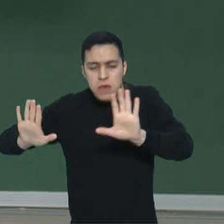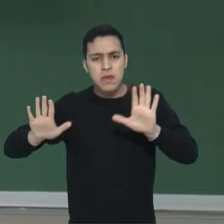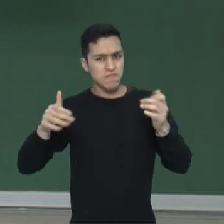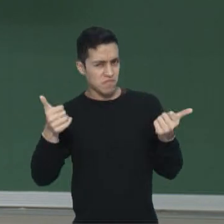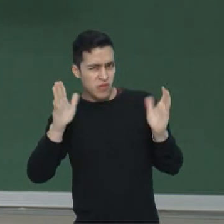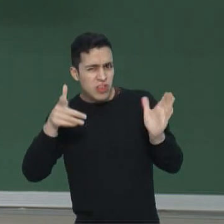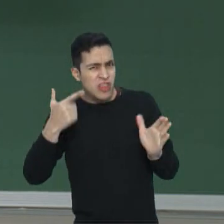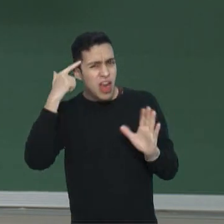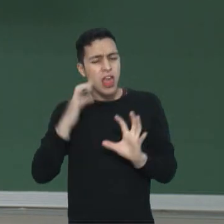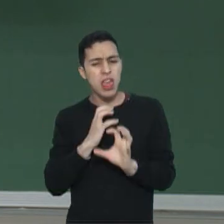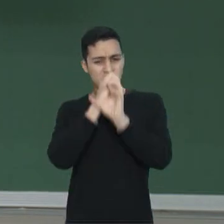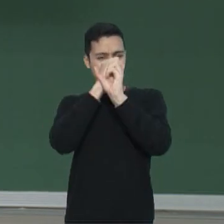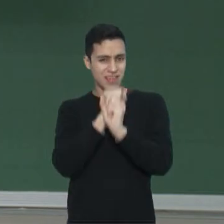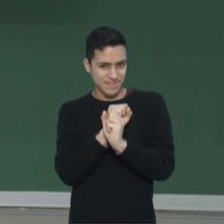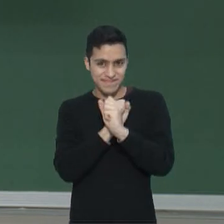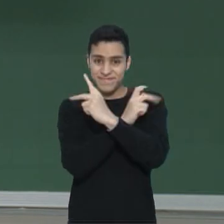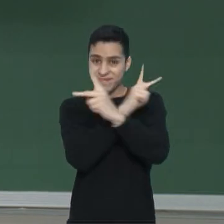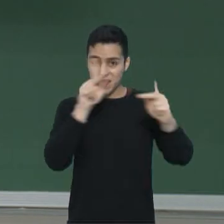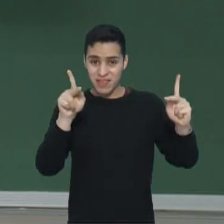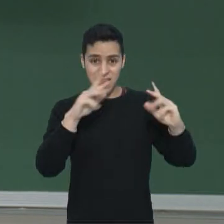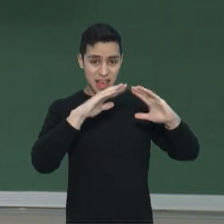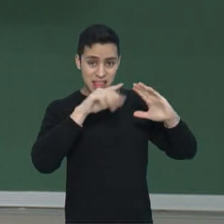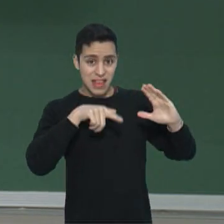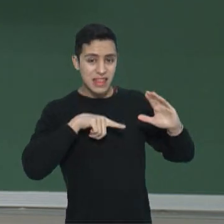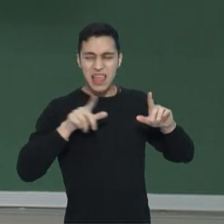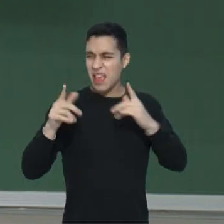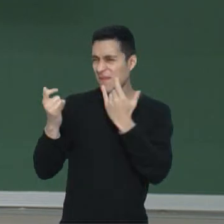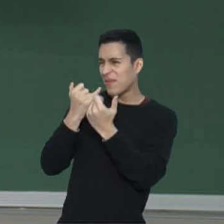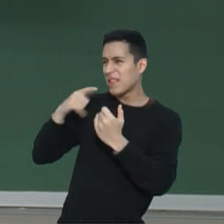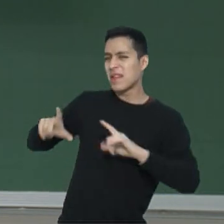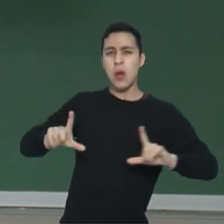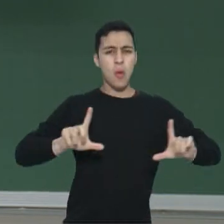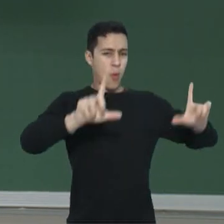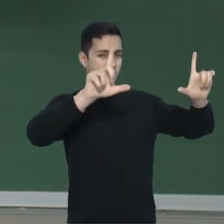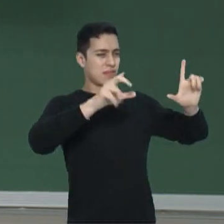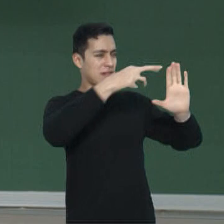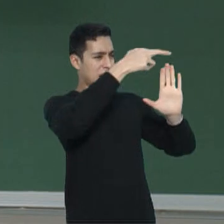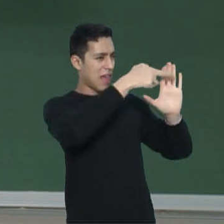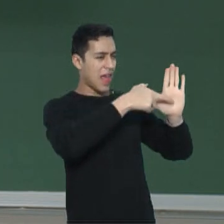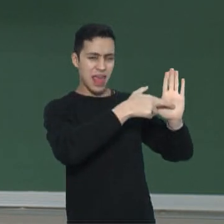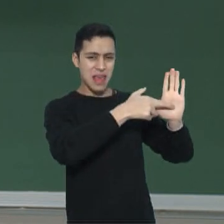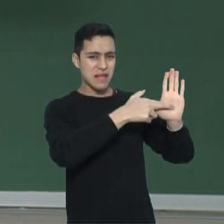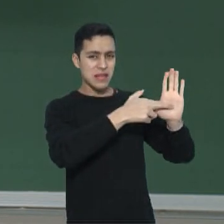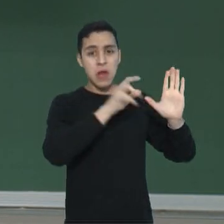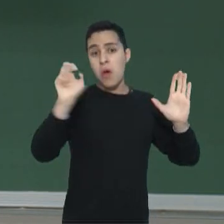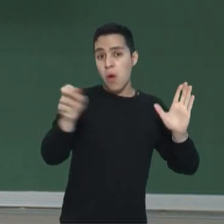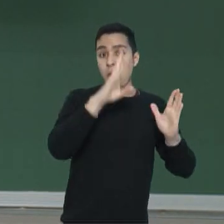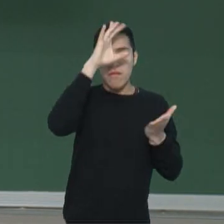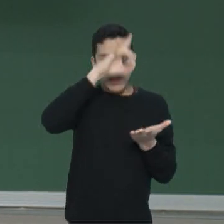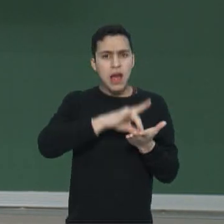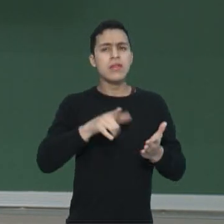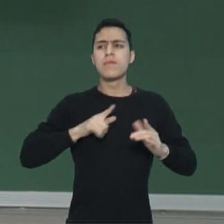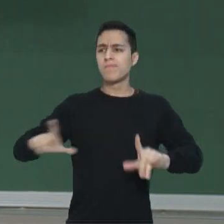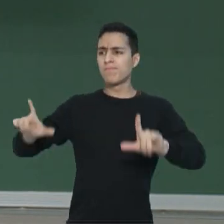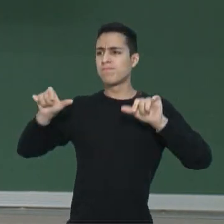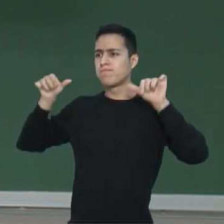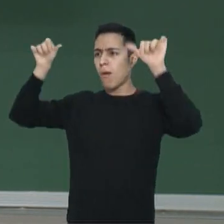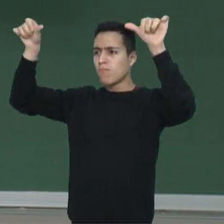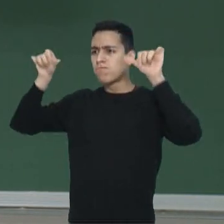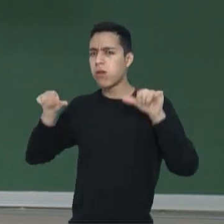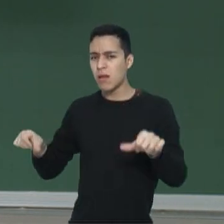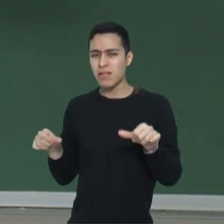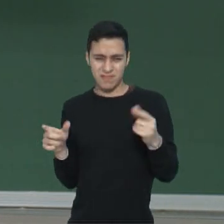já quantificou? Na sua casa, existe um quadro decorativo com regras ou existe um quadro com regras reais? Fora umas